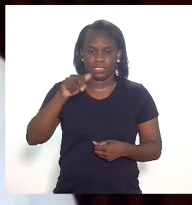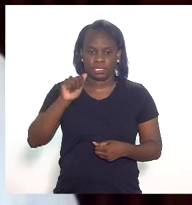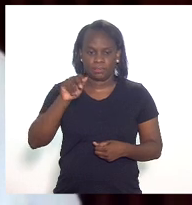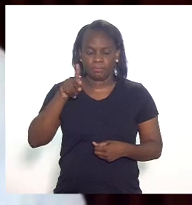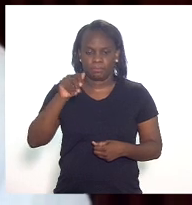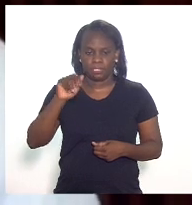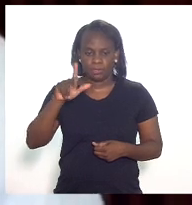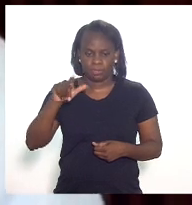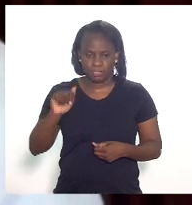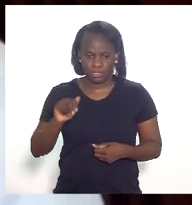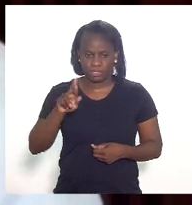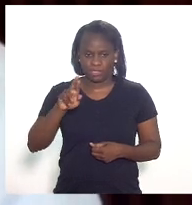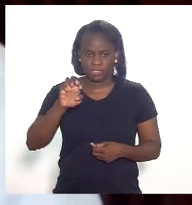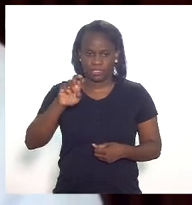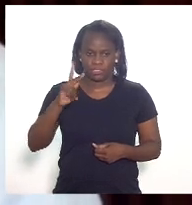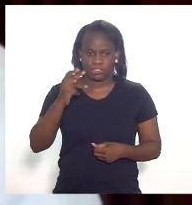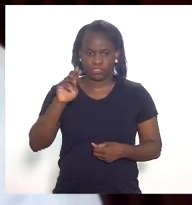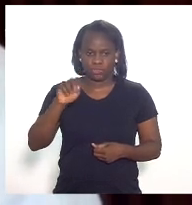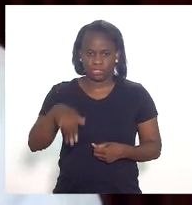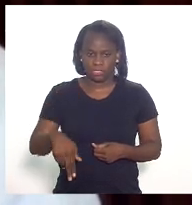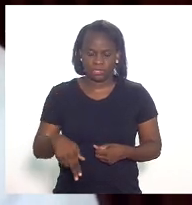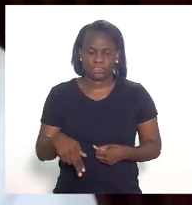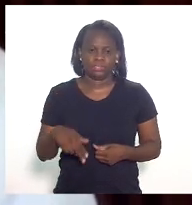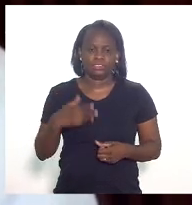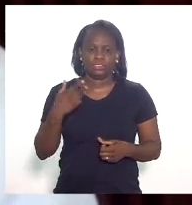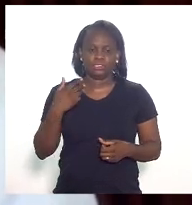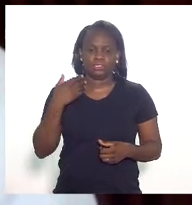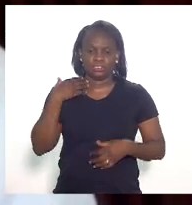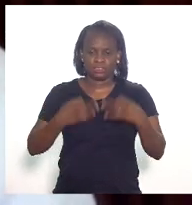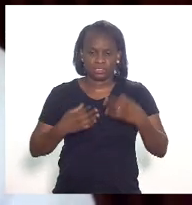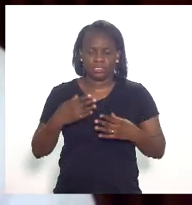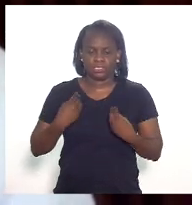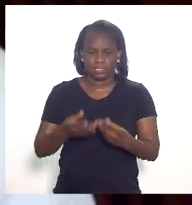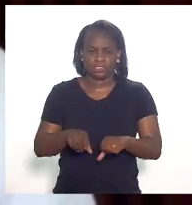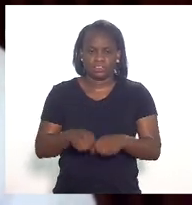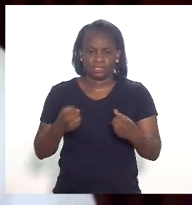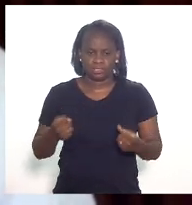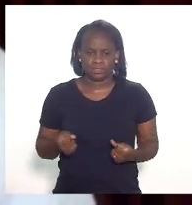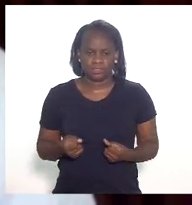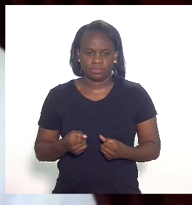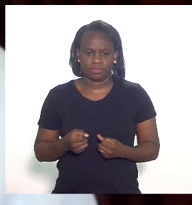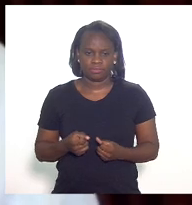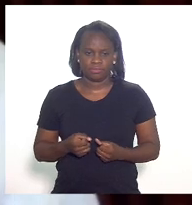Rechuan. O parecer é pela prejudicabilidade